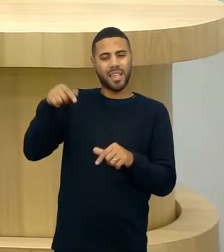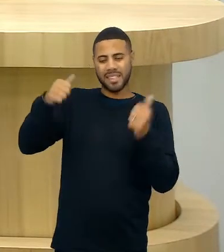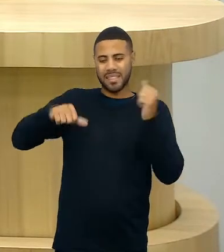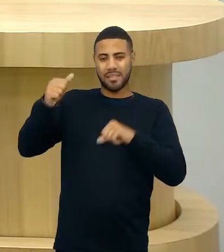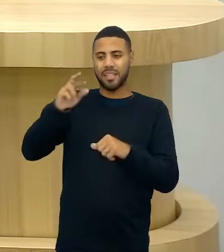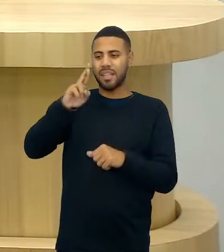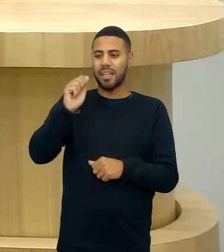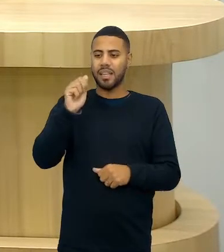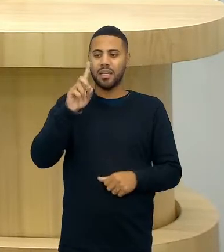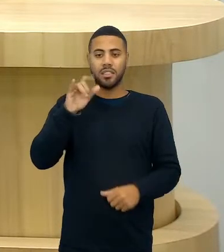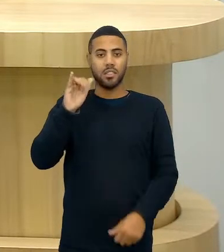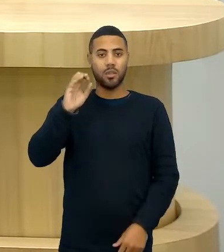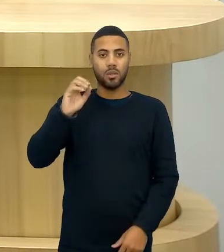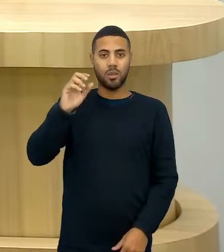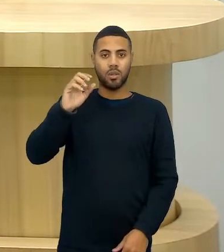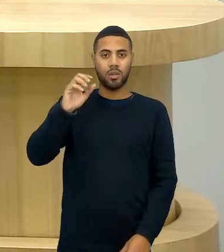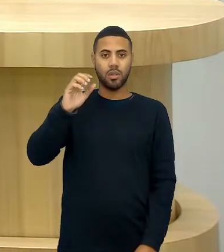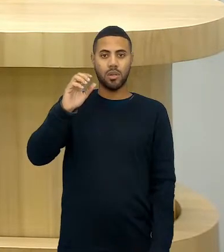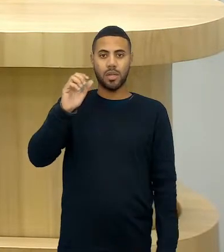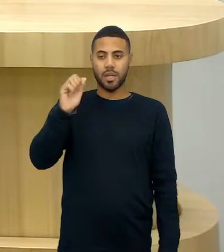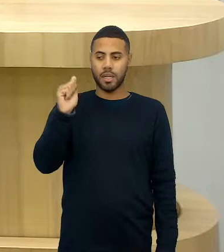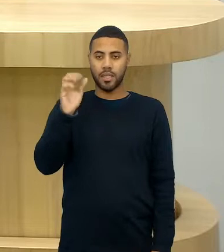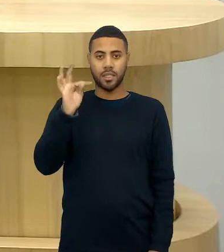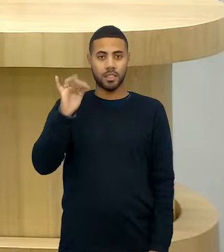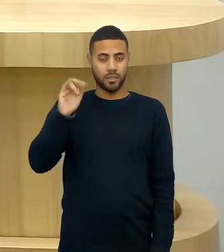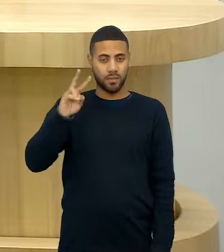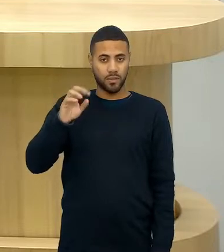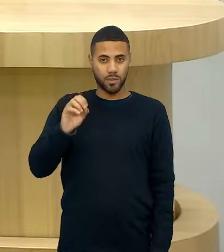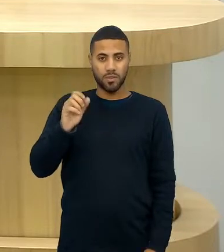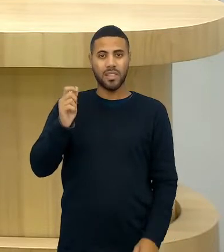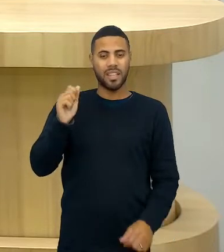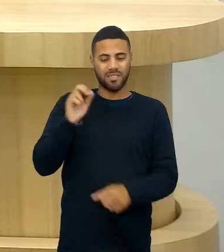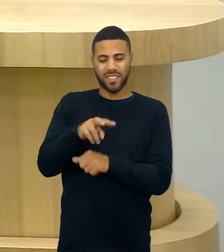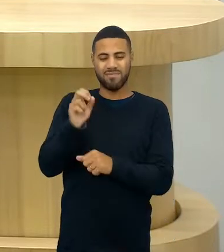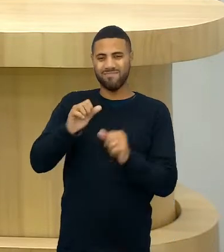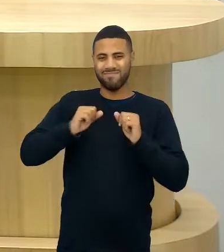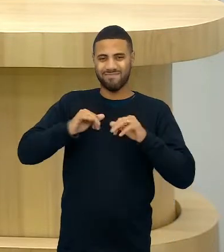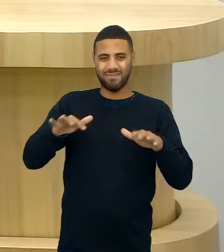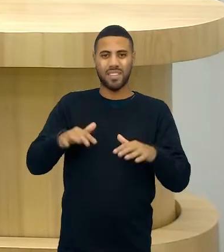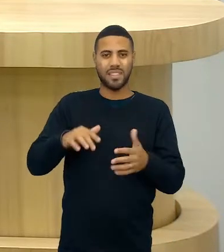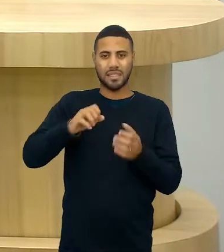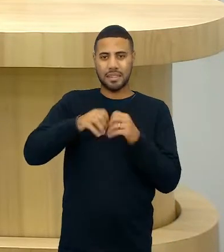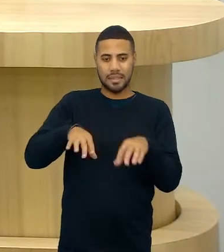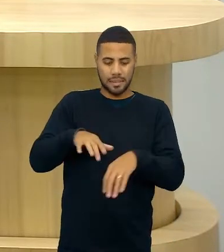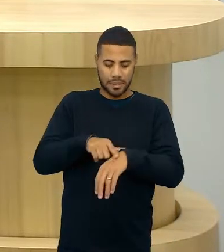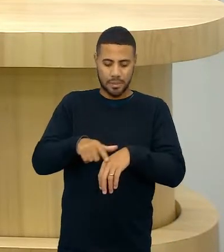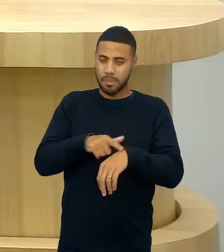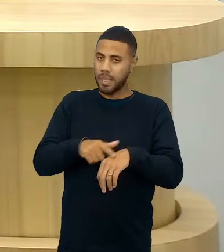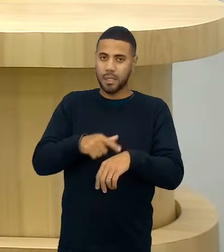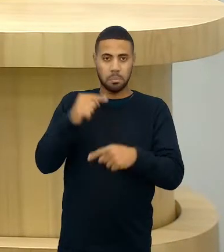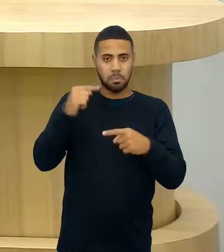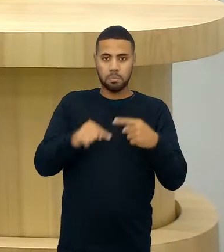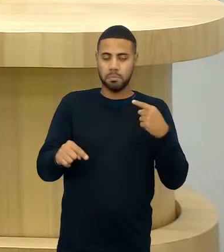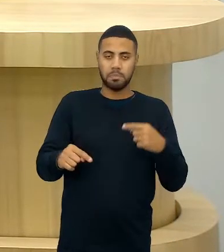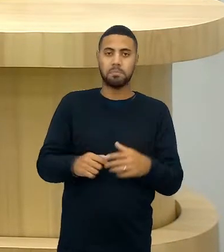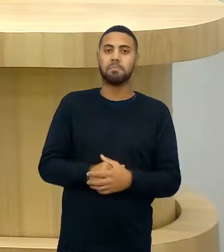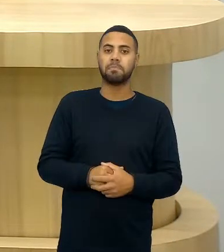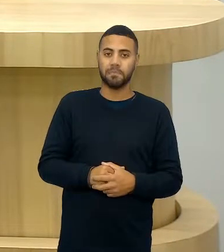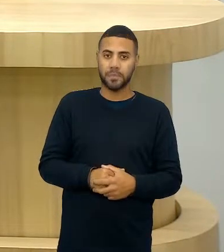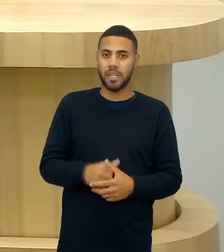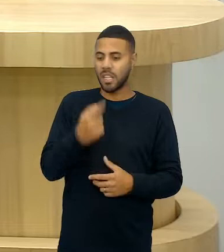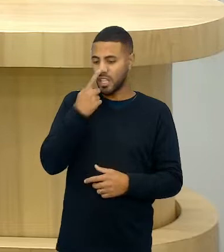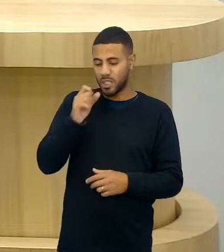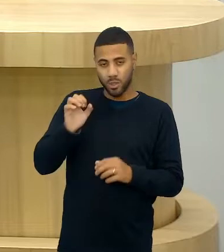então altamente contaminante, então você também não pode dispor aí no lixo comum,